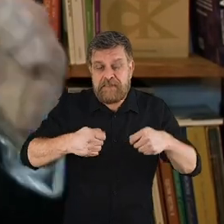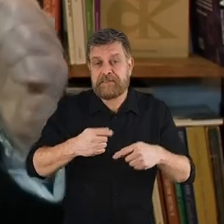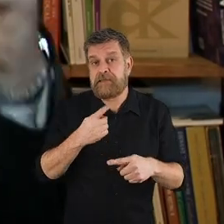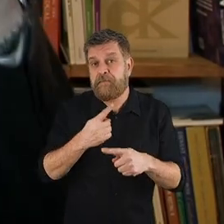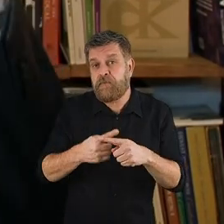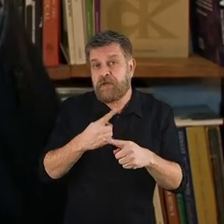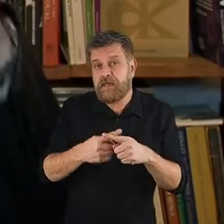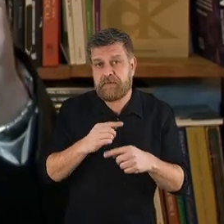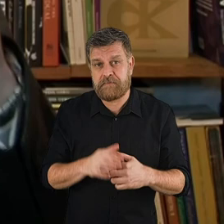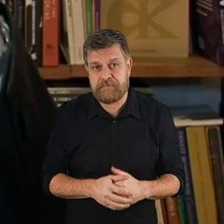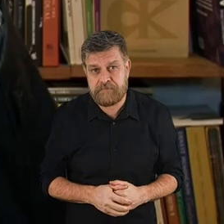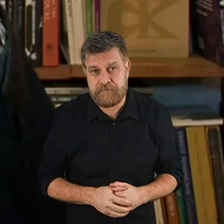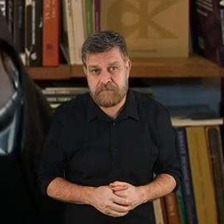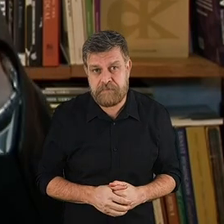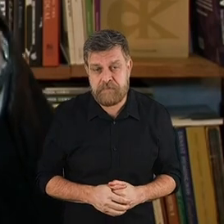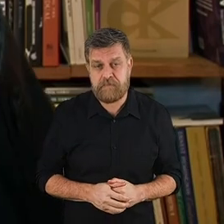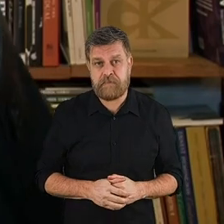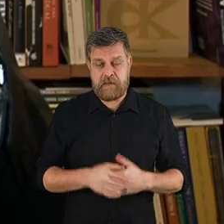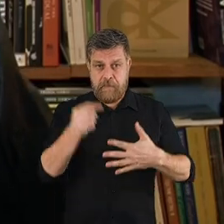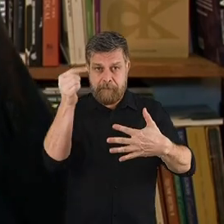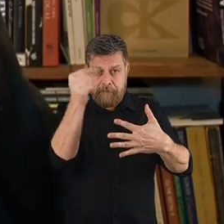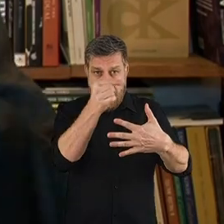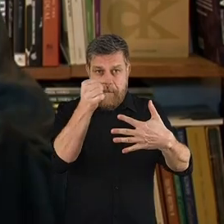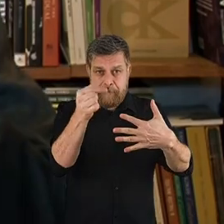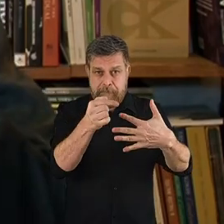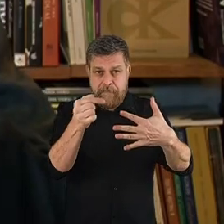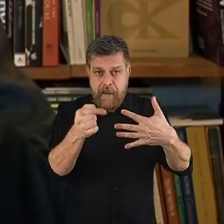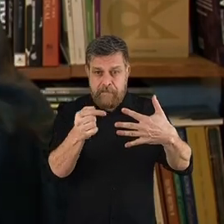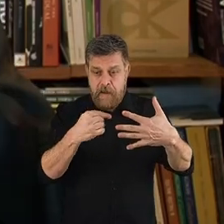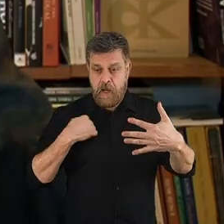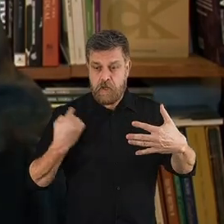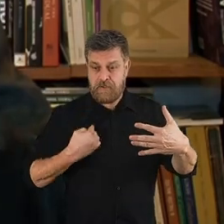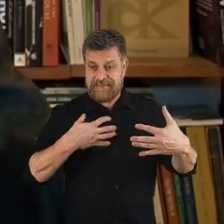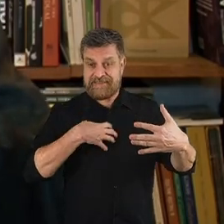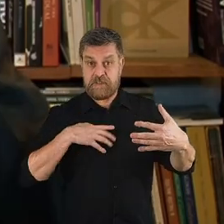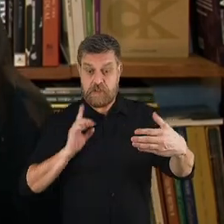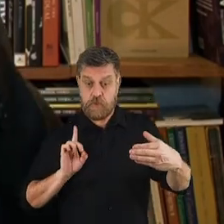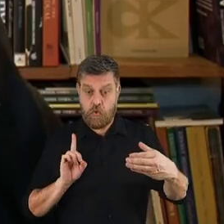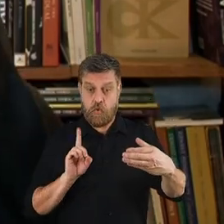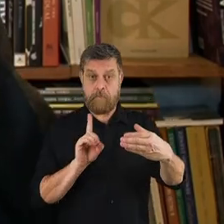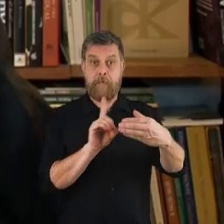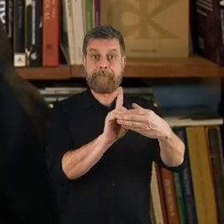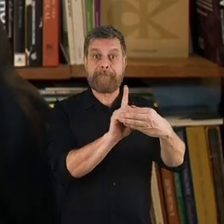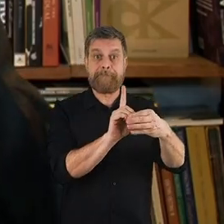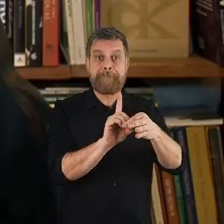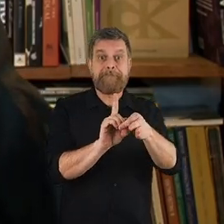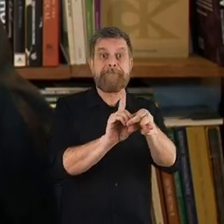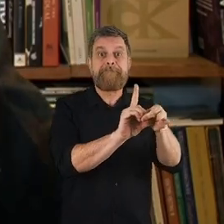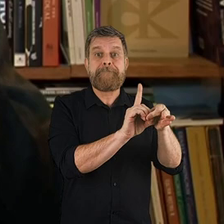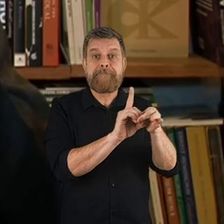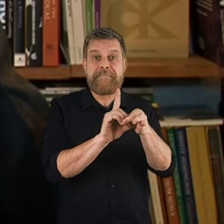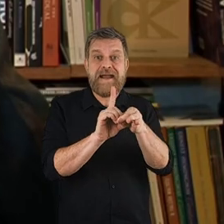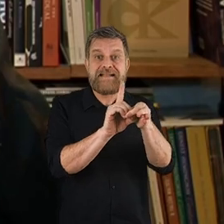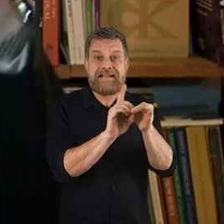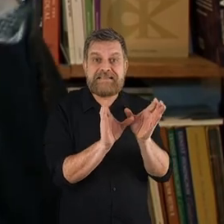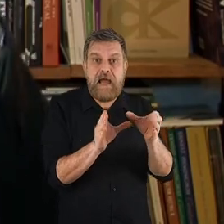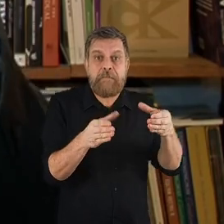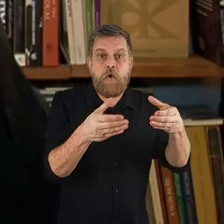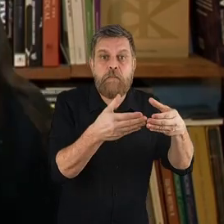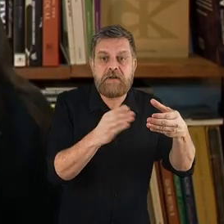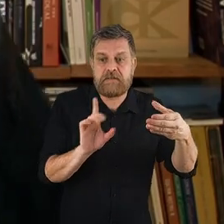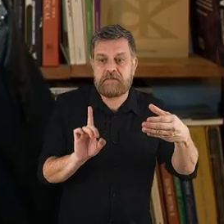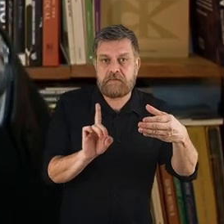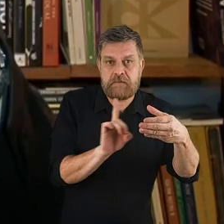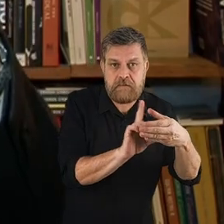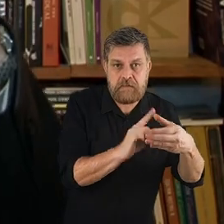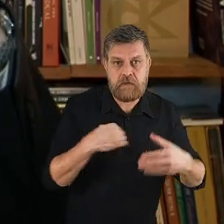porque estes elementos do nosso pertencimento de grupo, do nosso pertencimento comunitário,